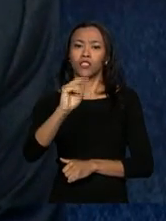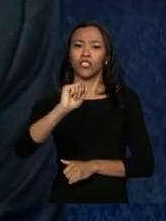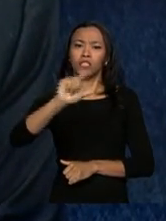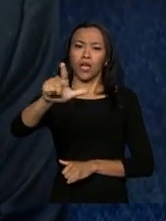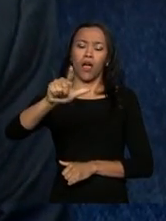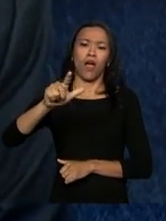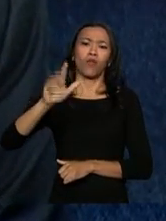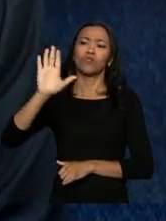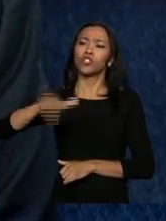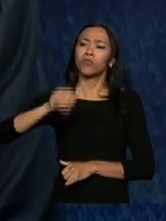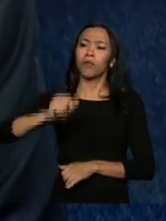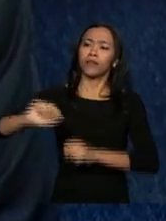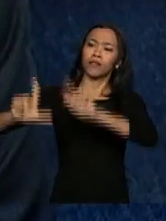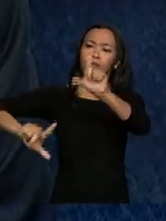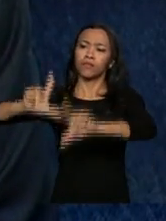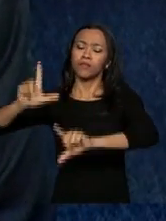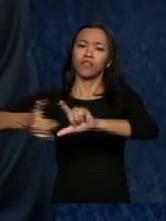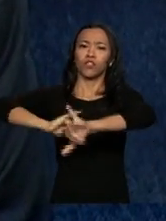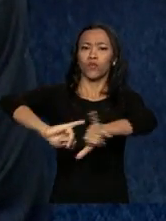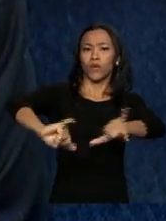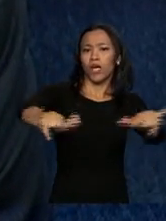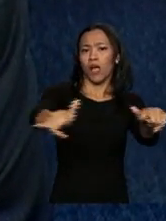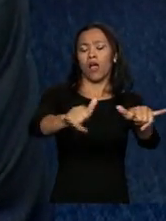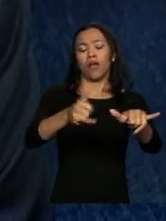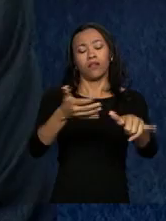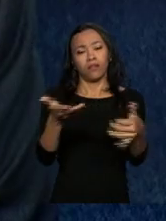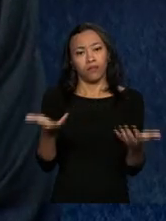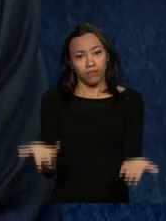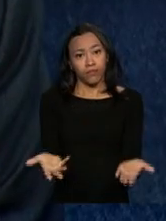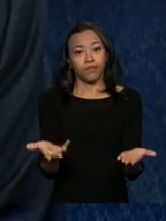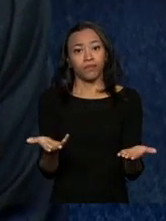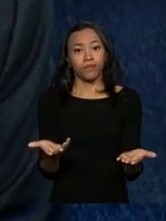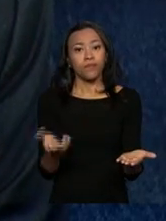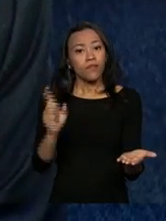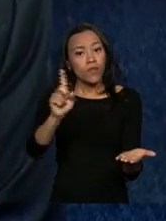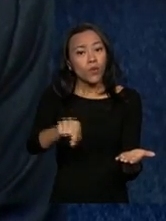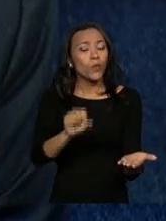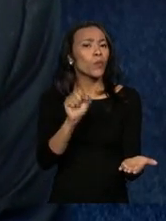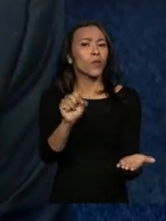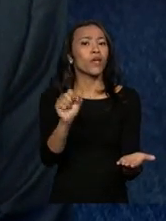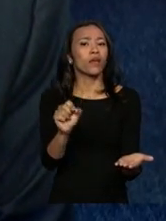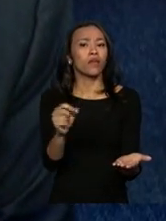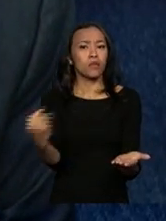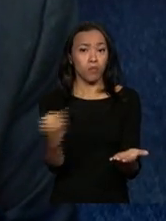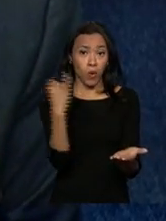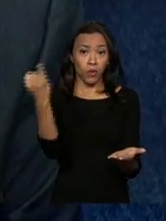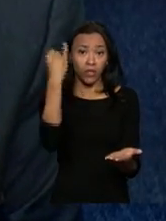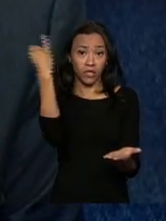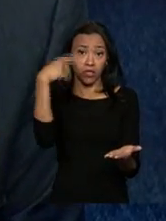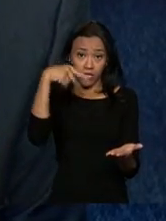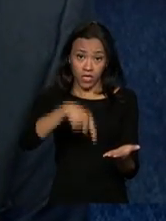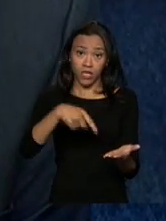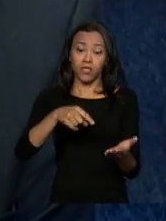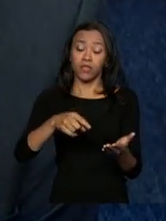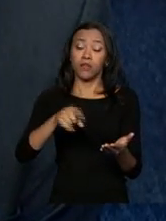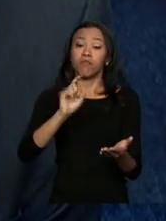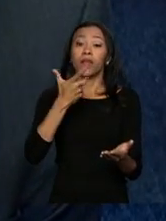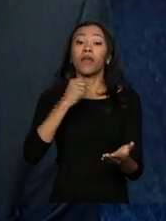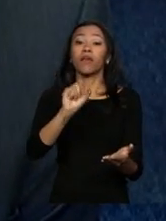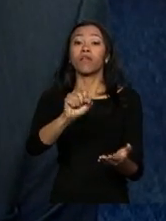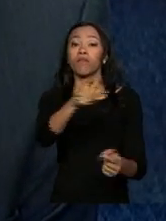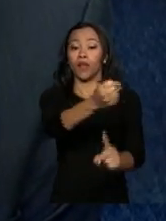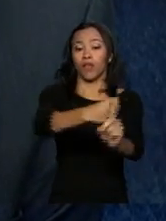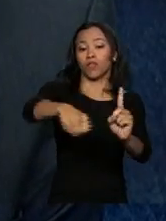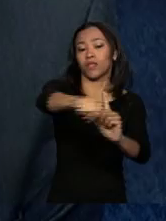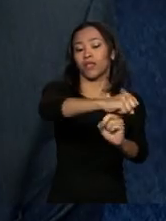comunitárias a agora de novese e e polos e com uma sinalização muito forte pra sociedade quando eu comento que lançou o